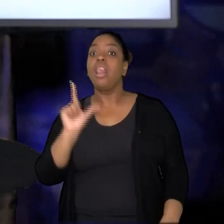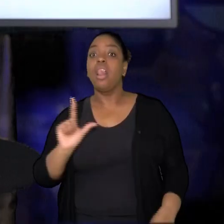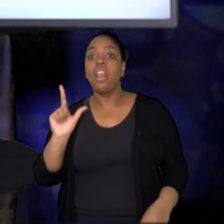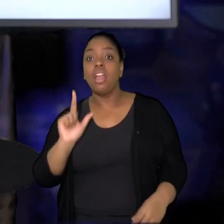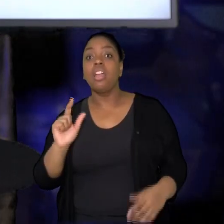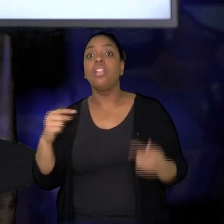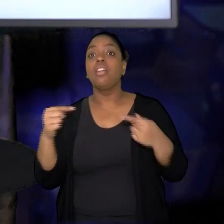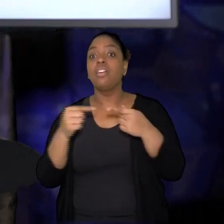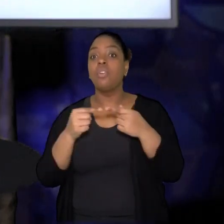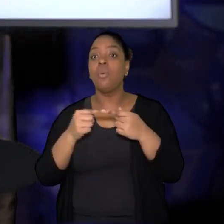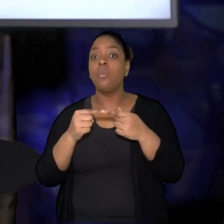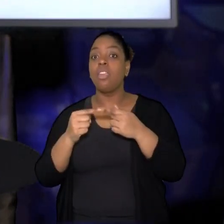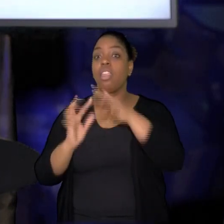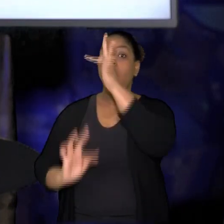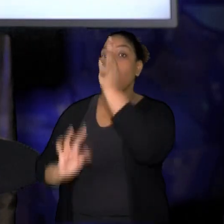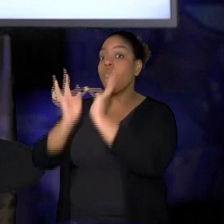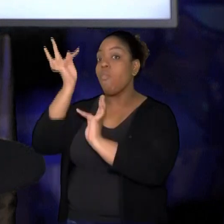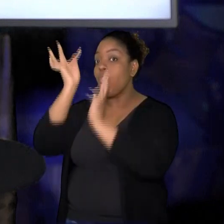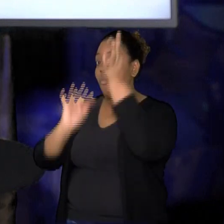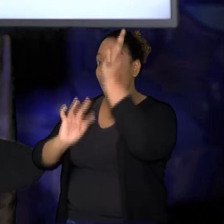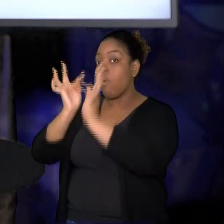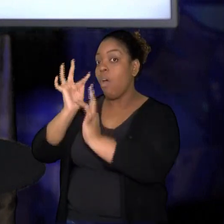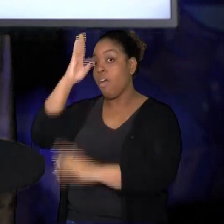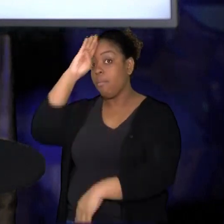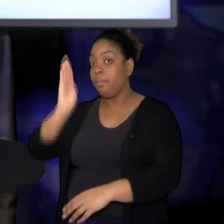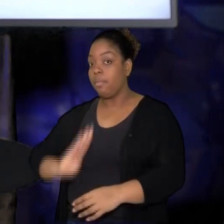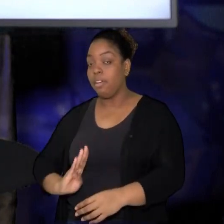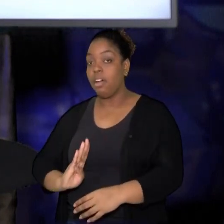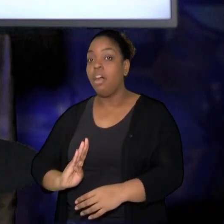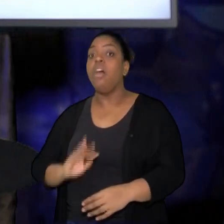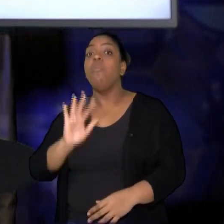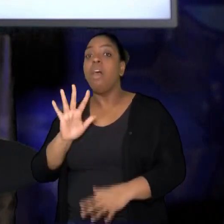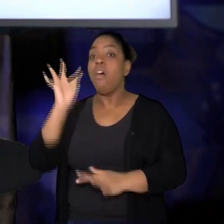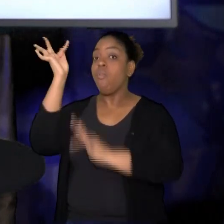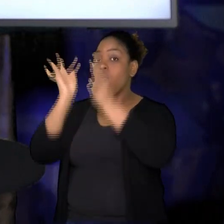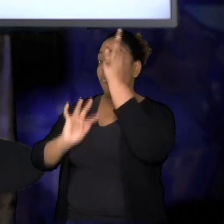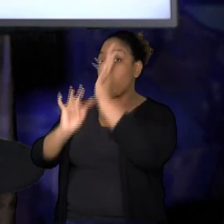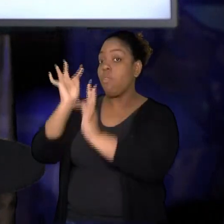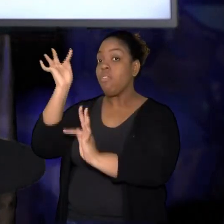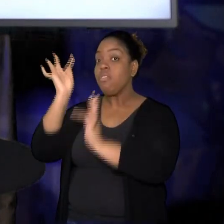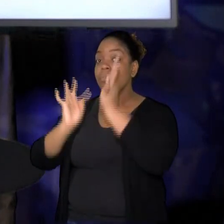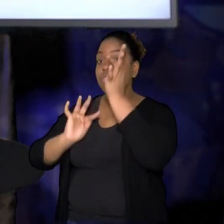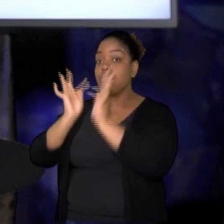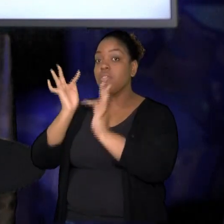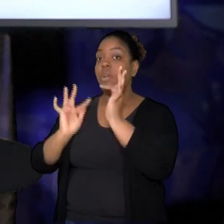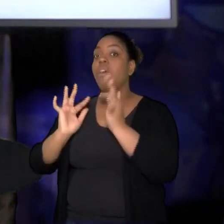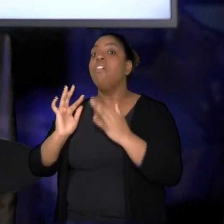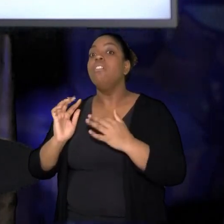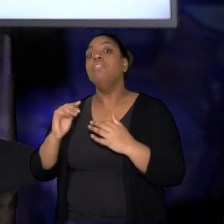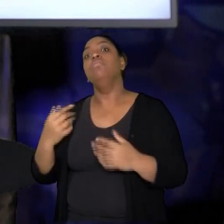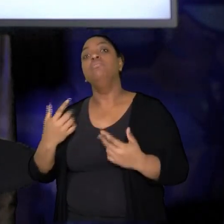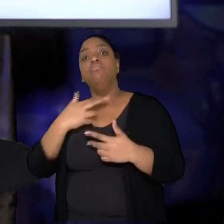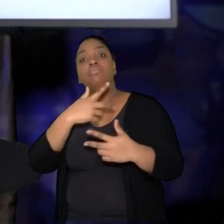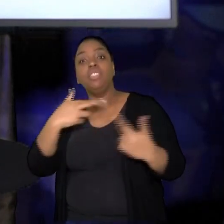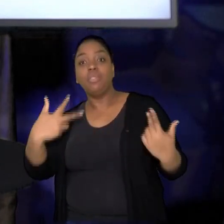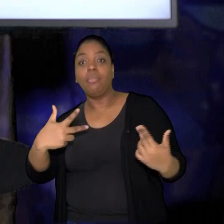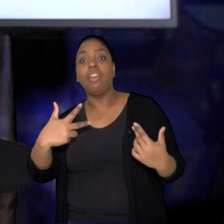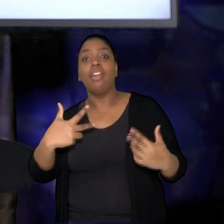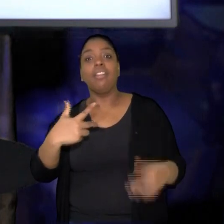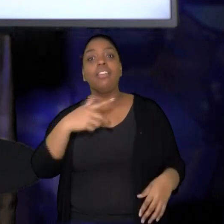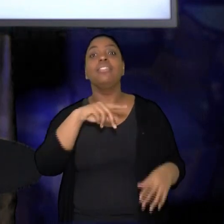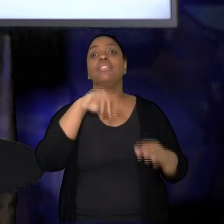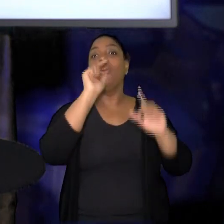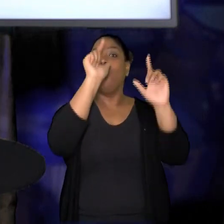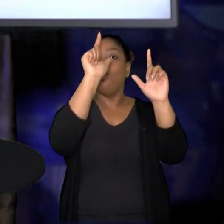brasileiro, mas esse folclore se apresenta de maneiras diferentes de acordo com as regiões do